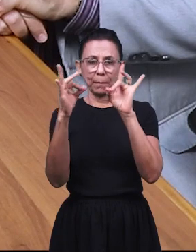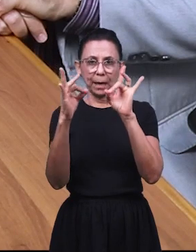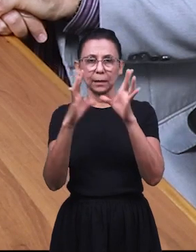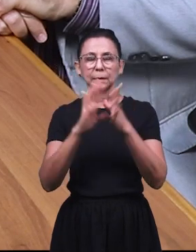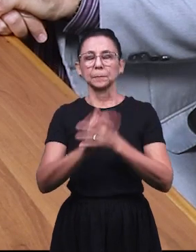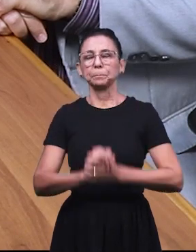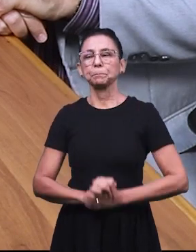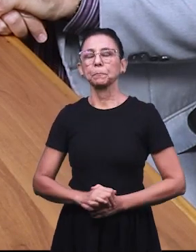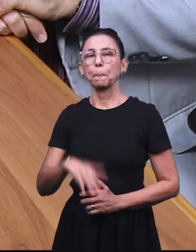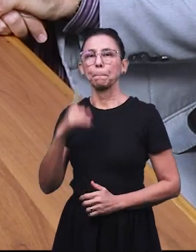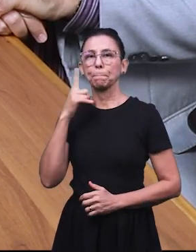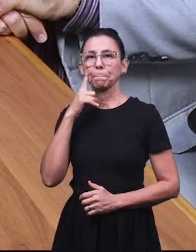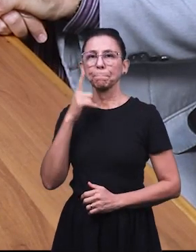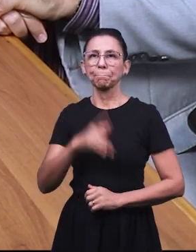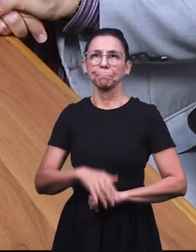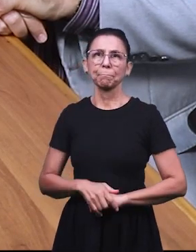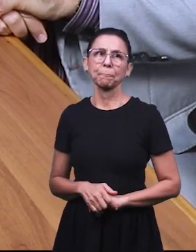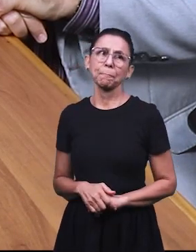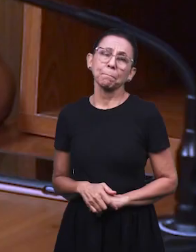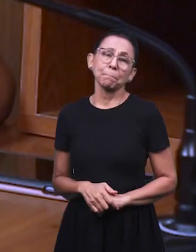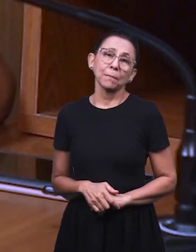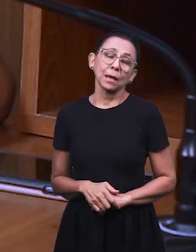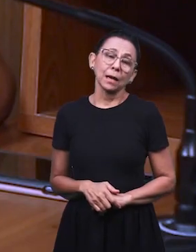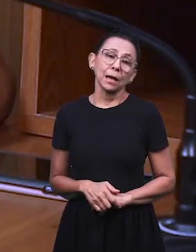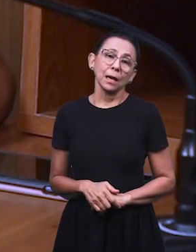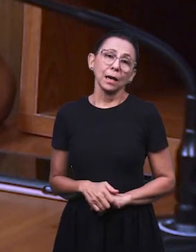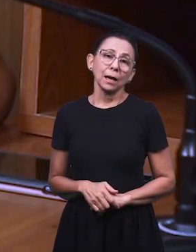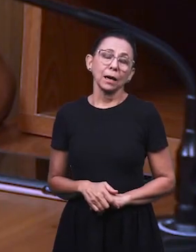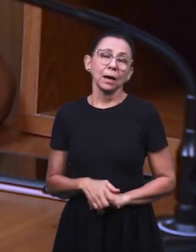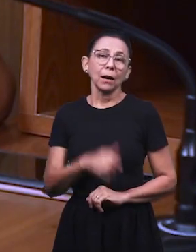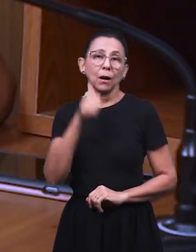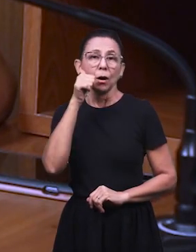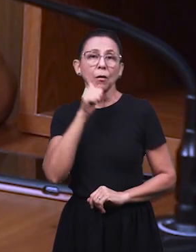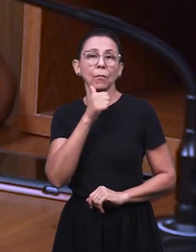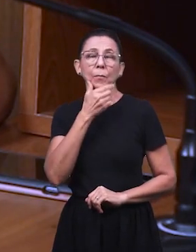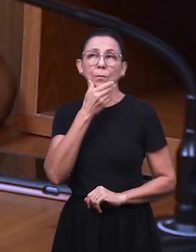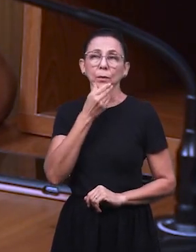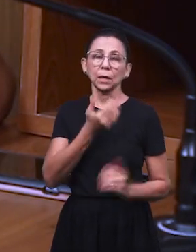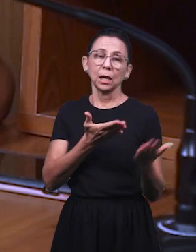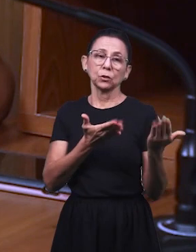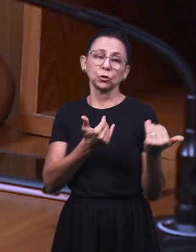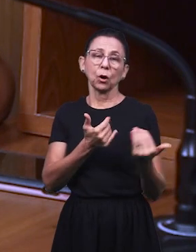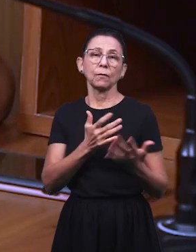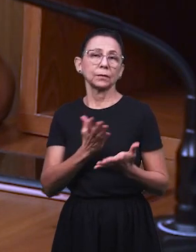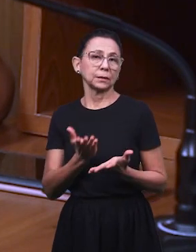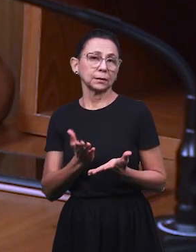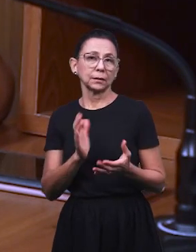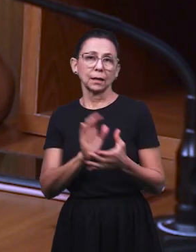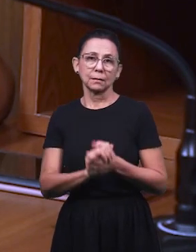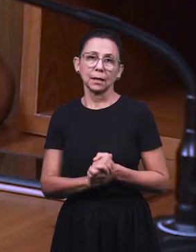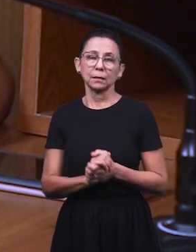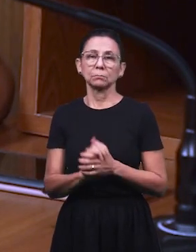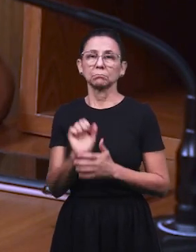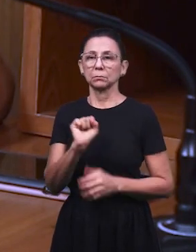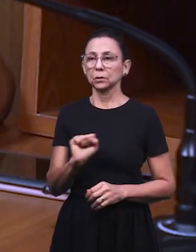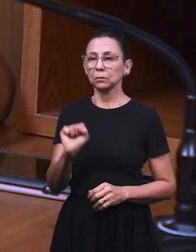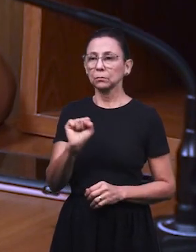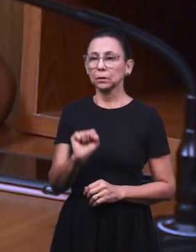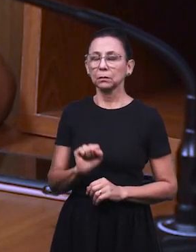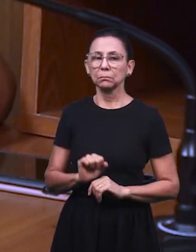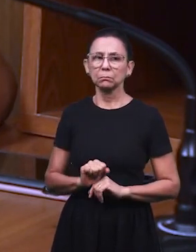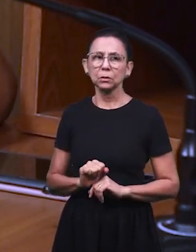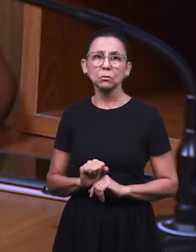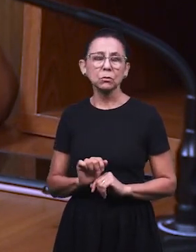pelo retorno que a gente tem recebido, jovens, senhoras, varões,